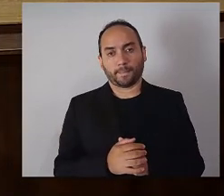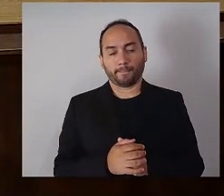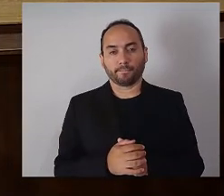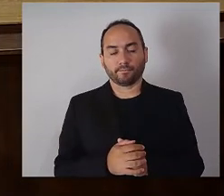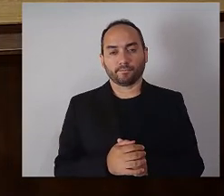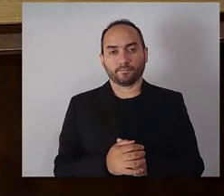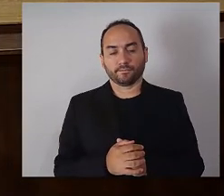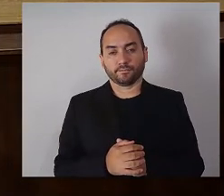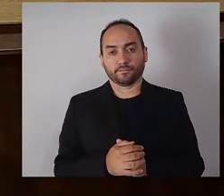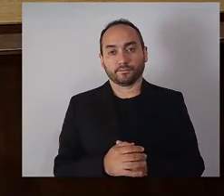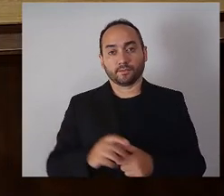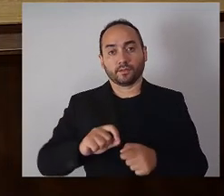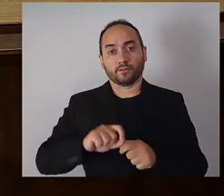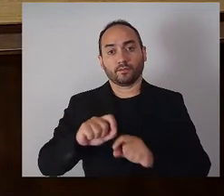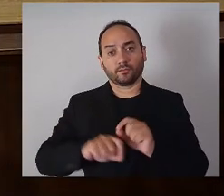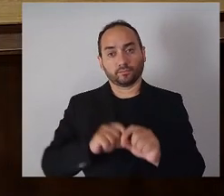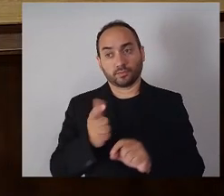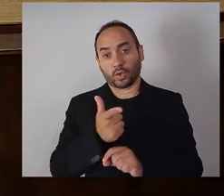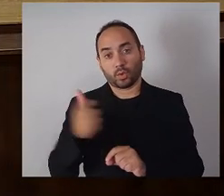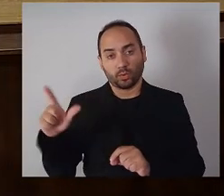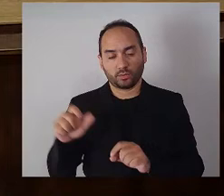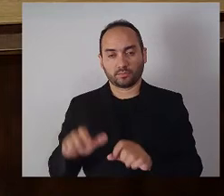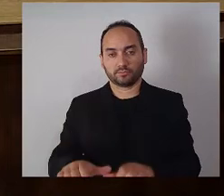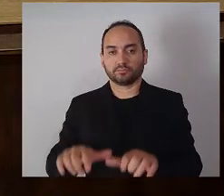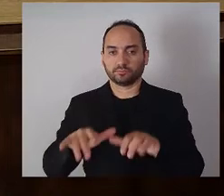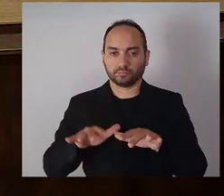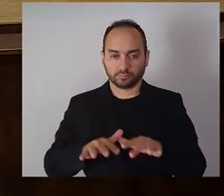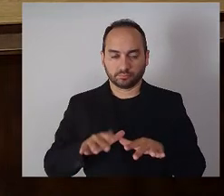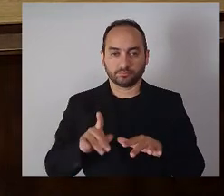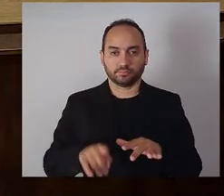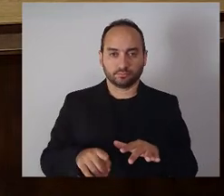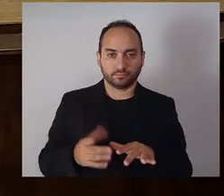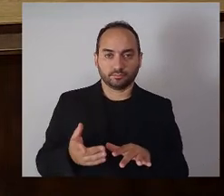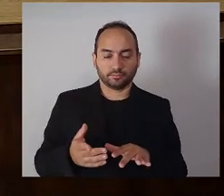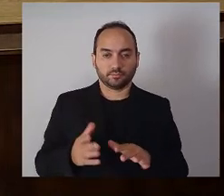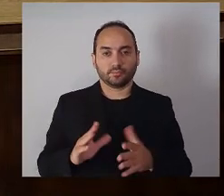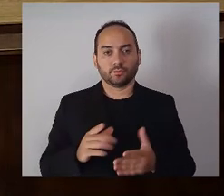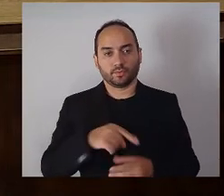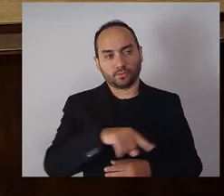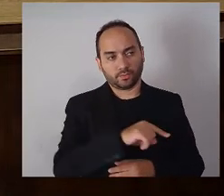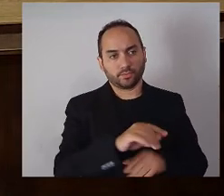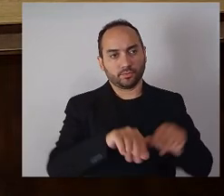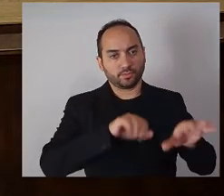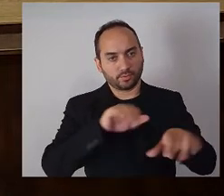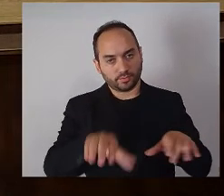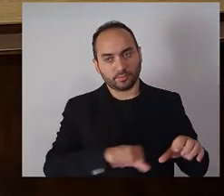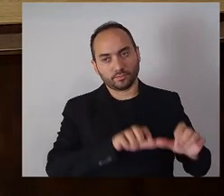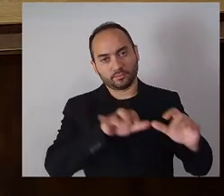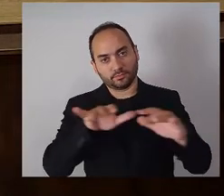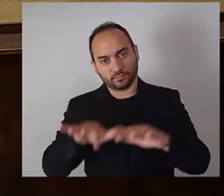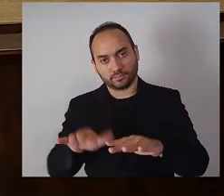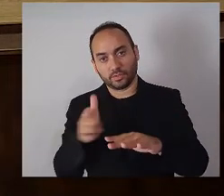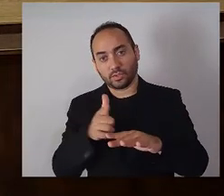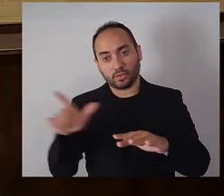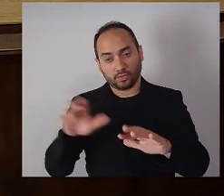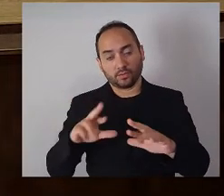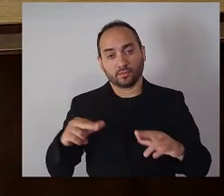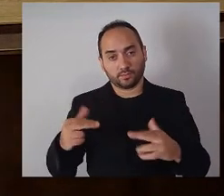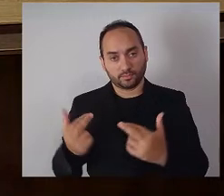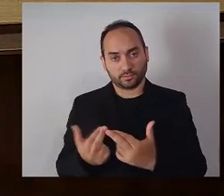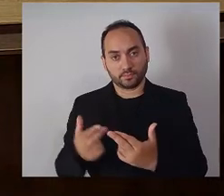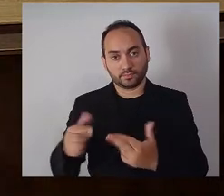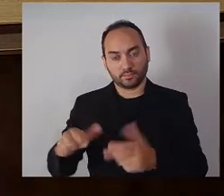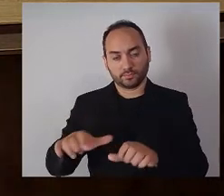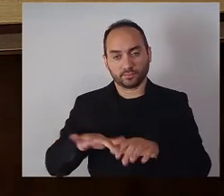com a realização de uma outra sessão, né, o plenário está convocado, para uma outra sessão, às 19